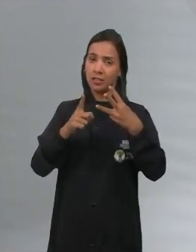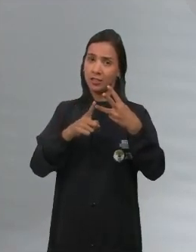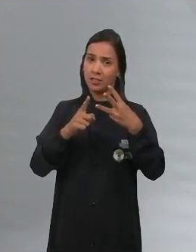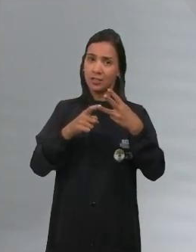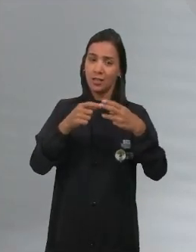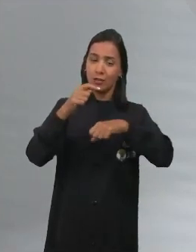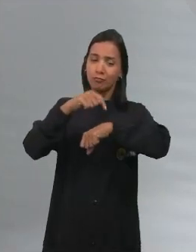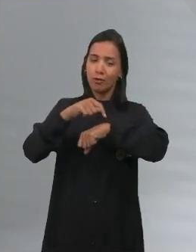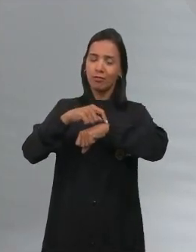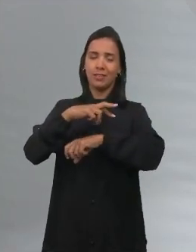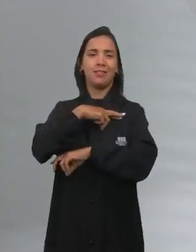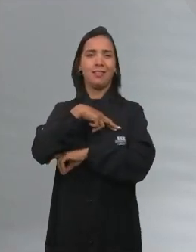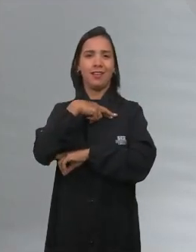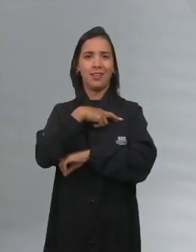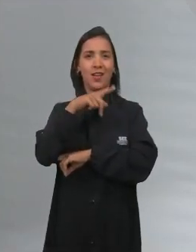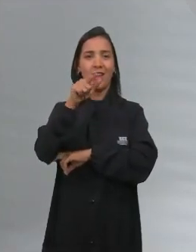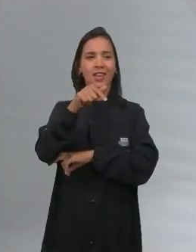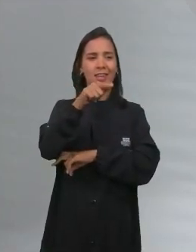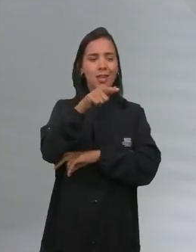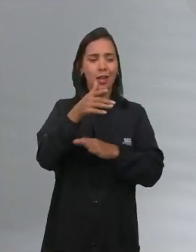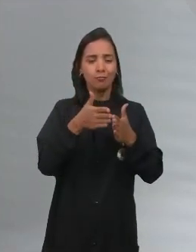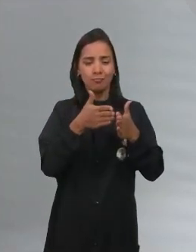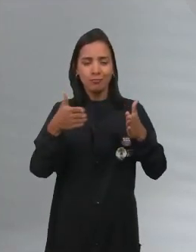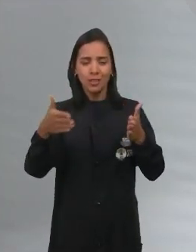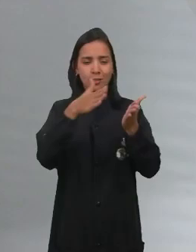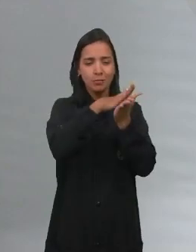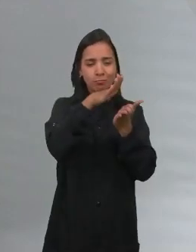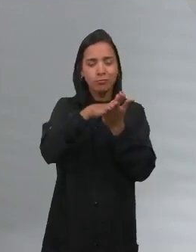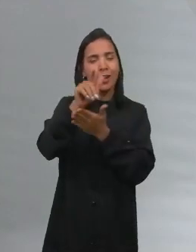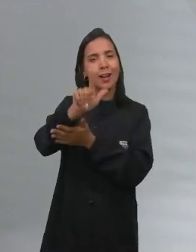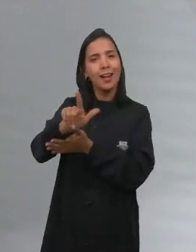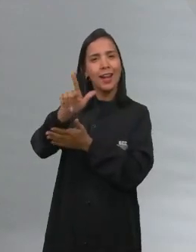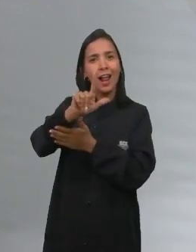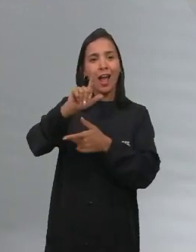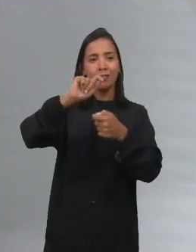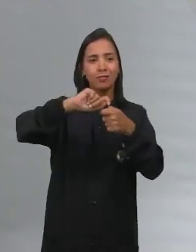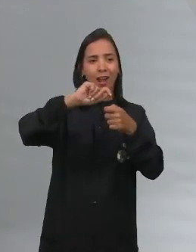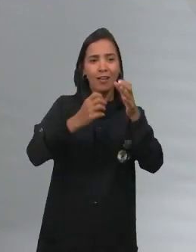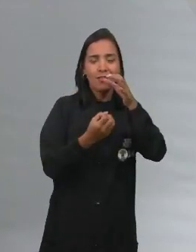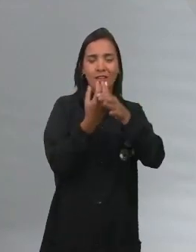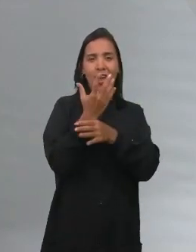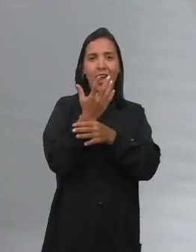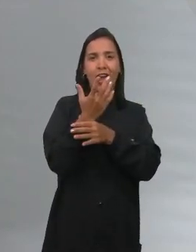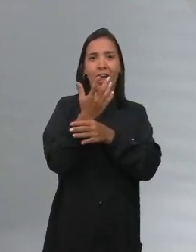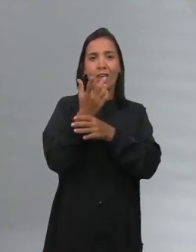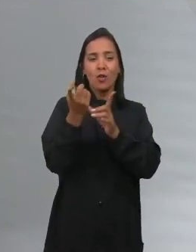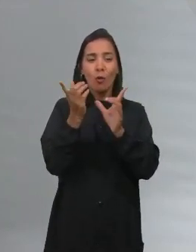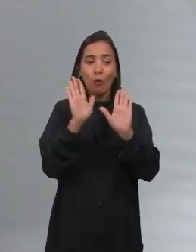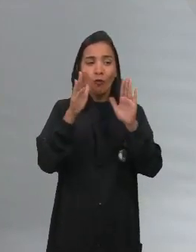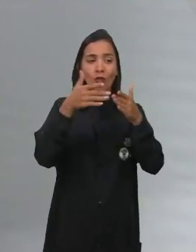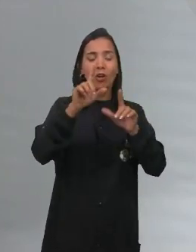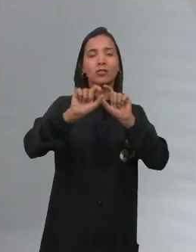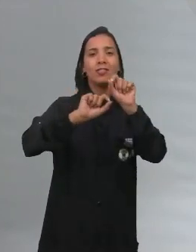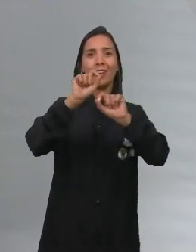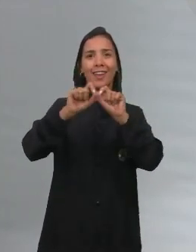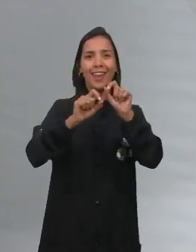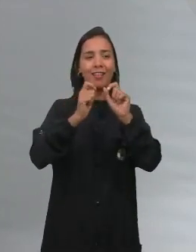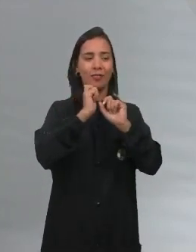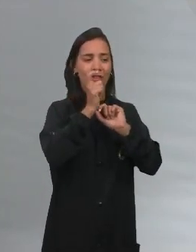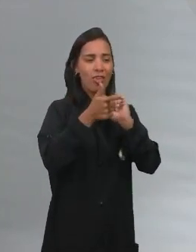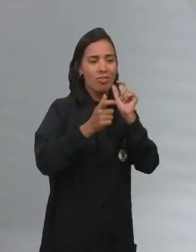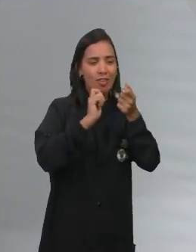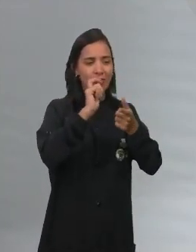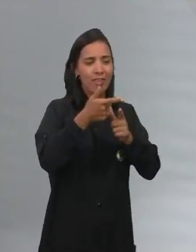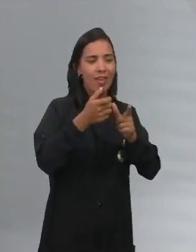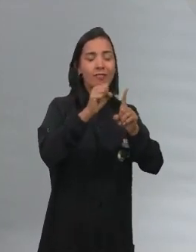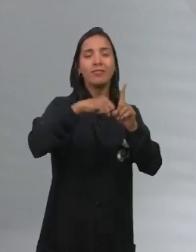produção literária voltada para a crítica social. Isso significa dizer que todo esse tempo aí de existência